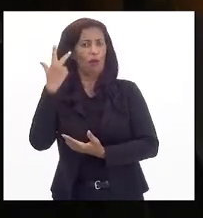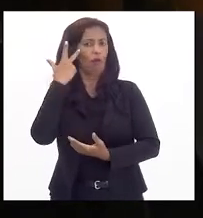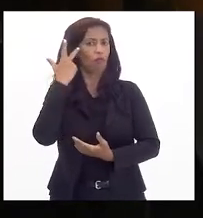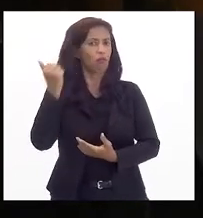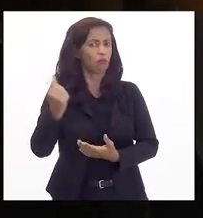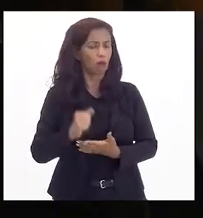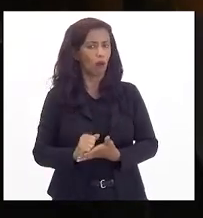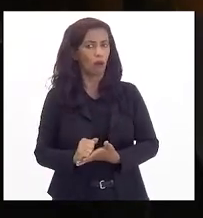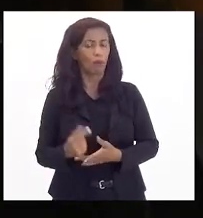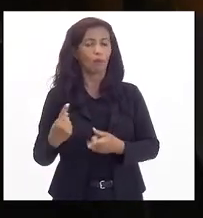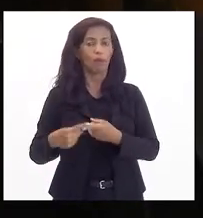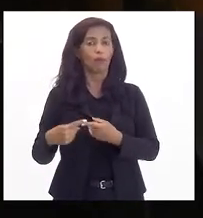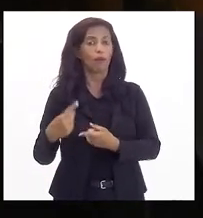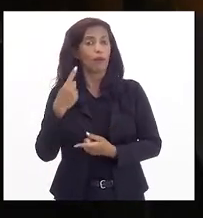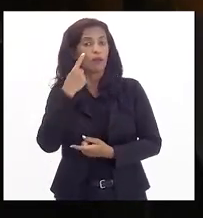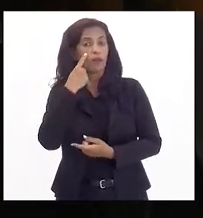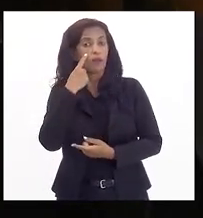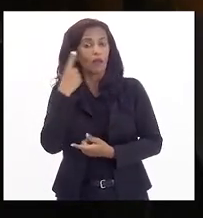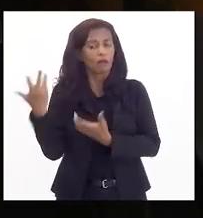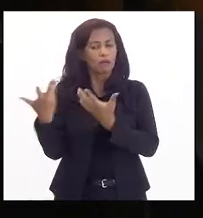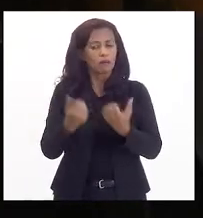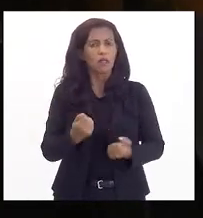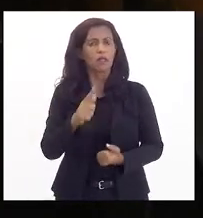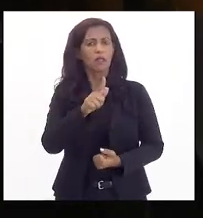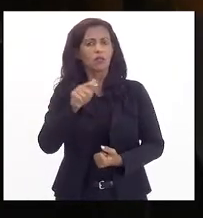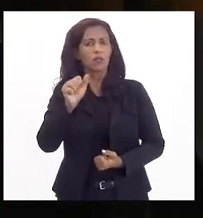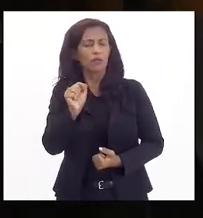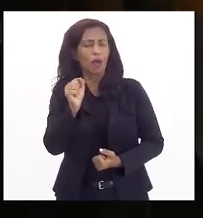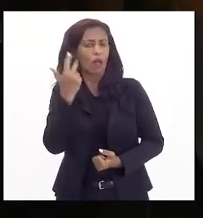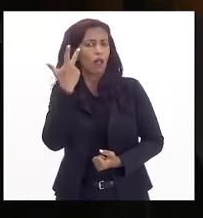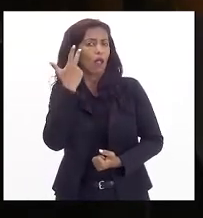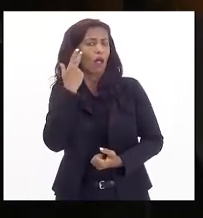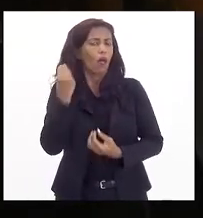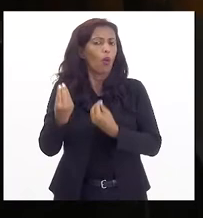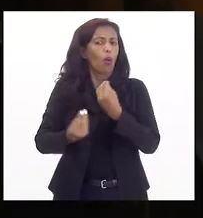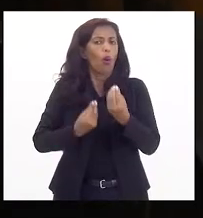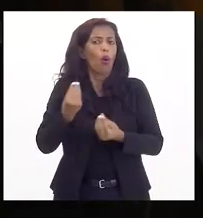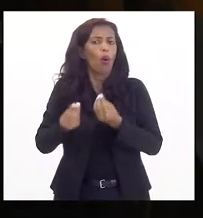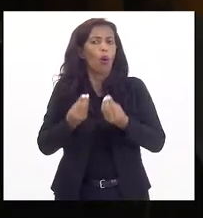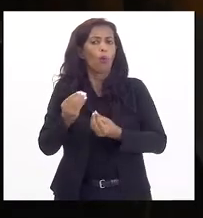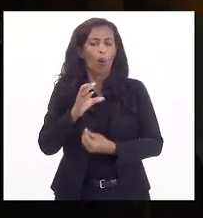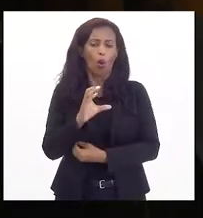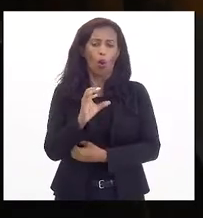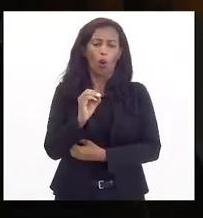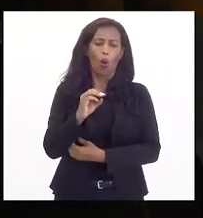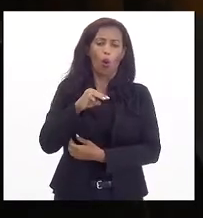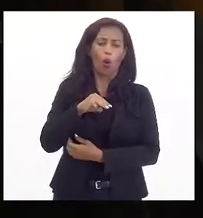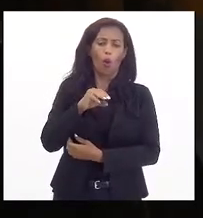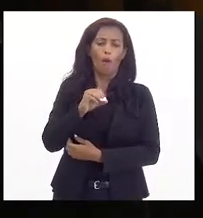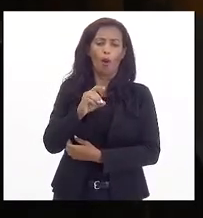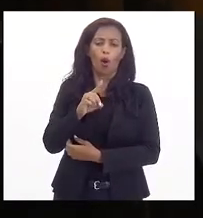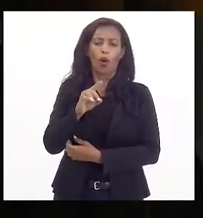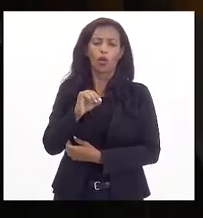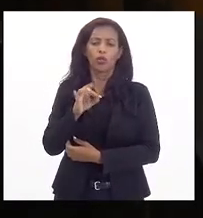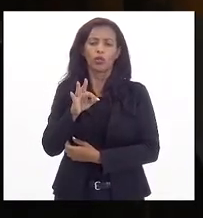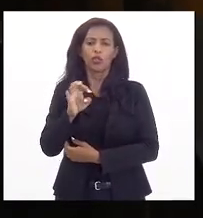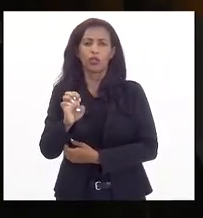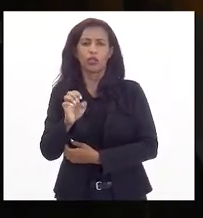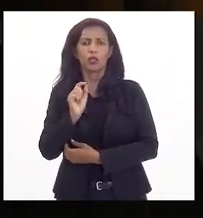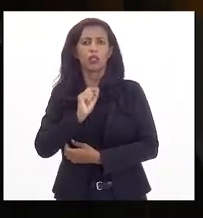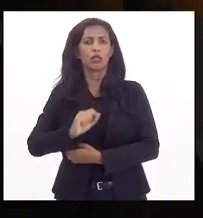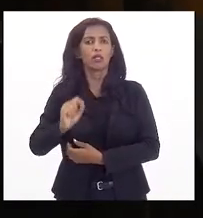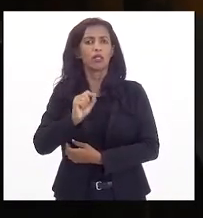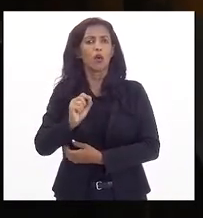porque considera o nosso gás natural como fosse uma commodity, isto é, fizesse